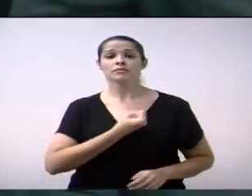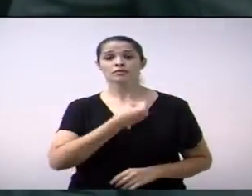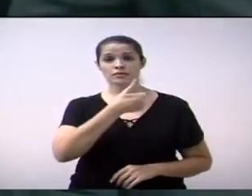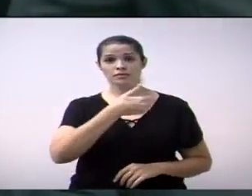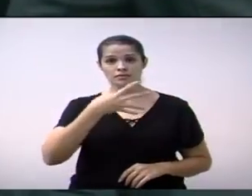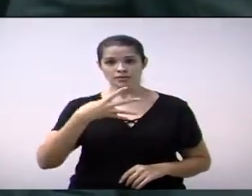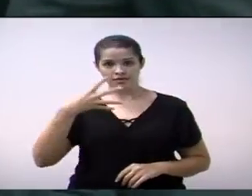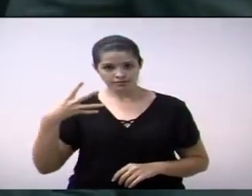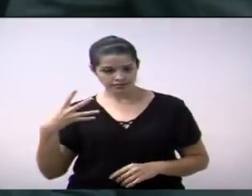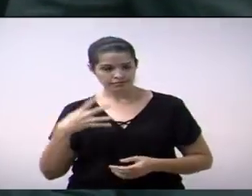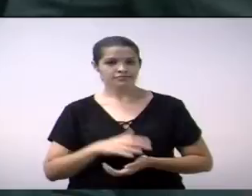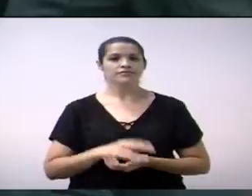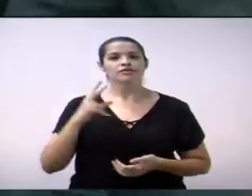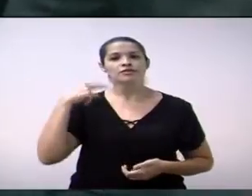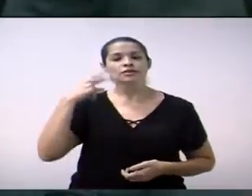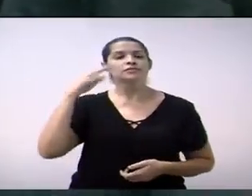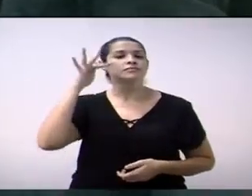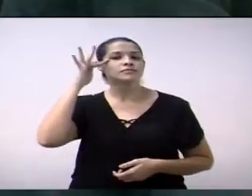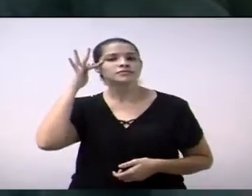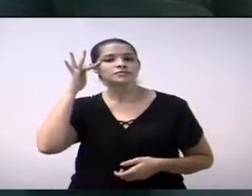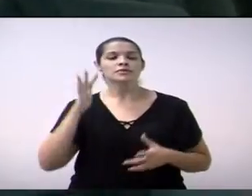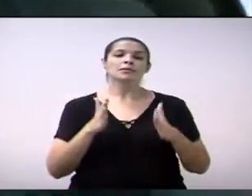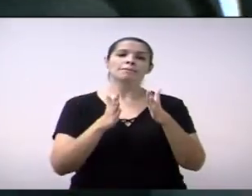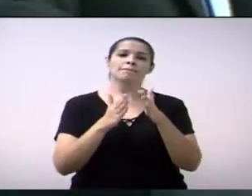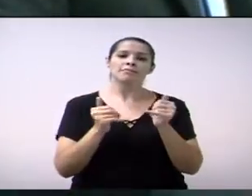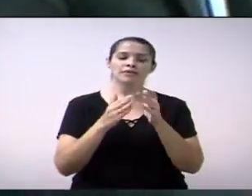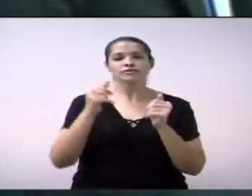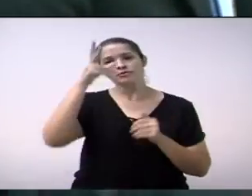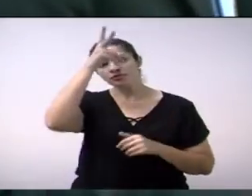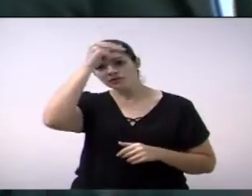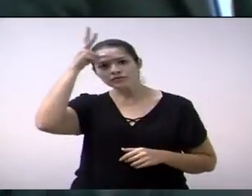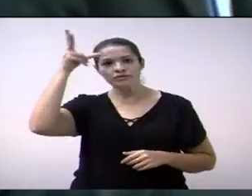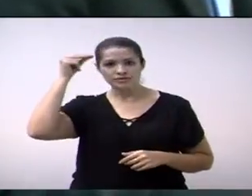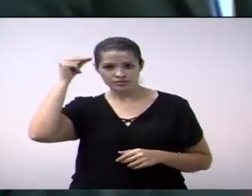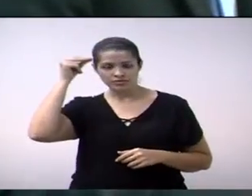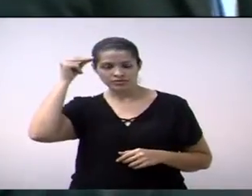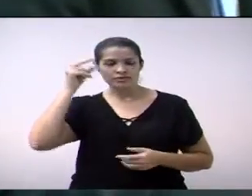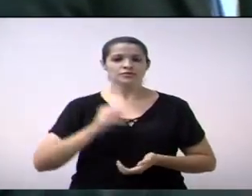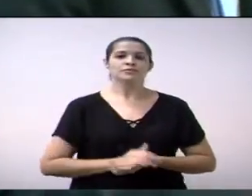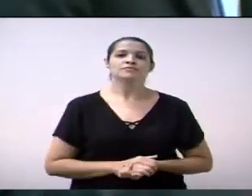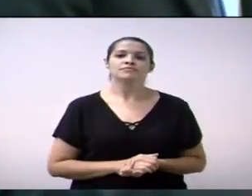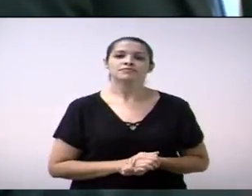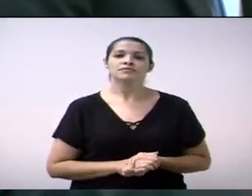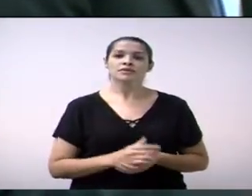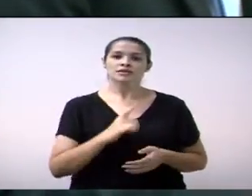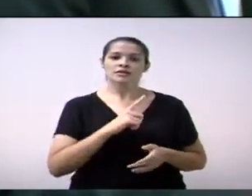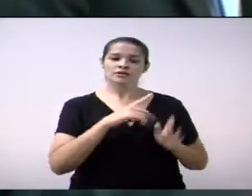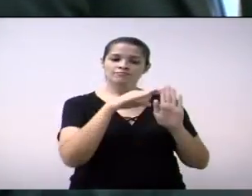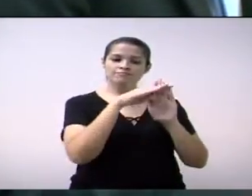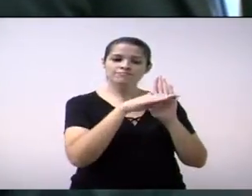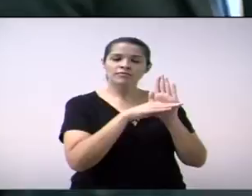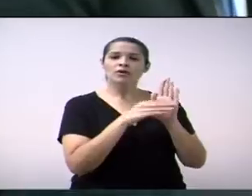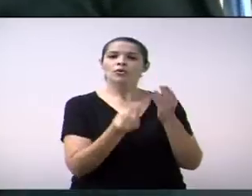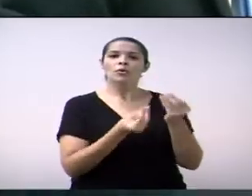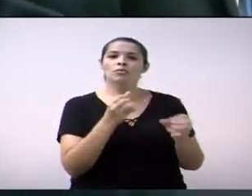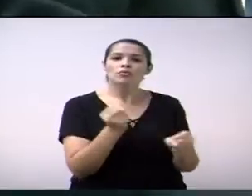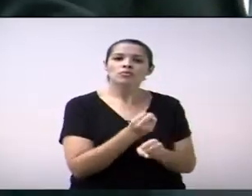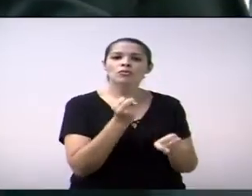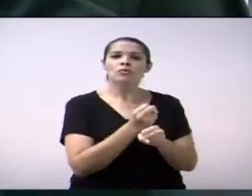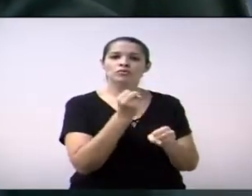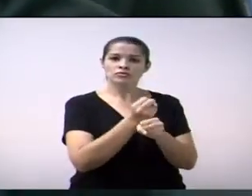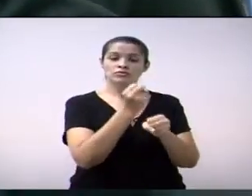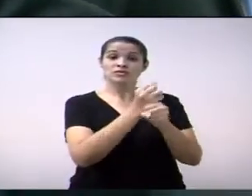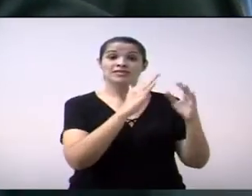144, vereador Flávio Xavier, solicitando ao Executivo a criação de um programa habitacional municipal contínuo e